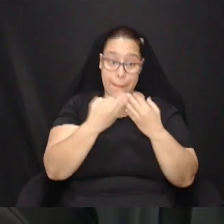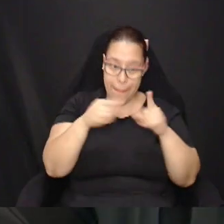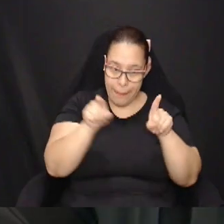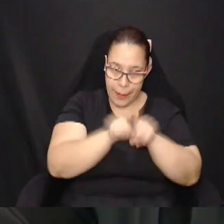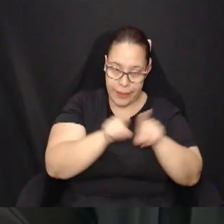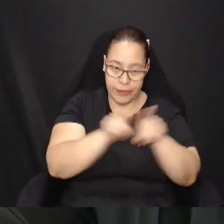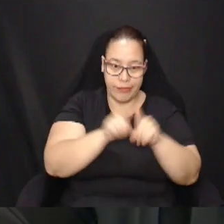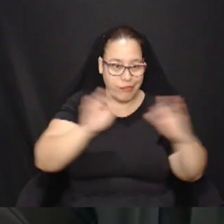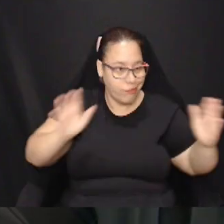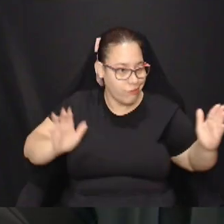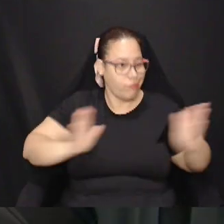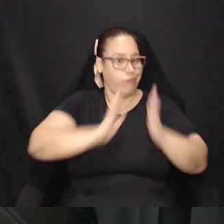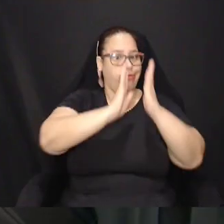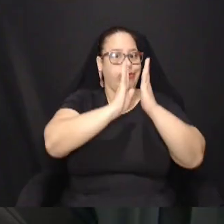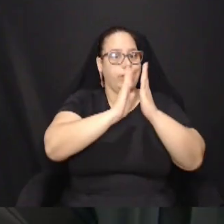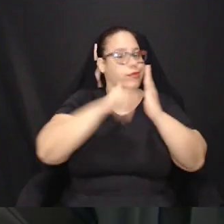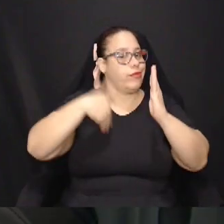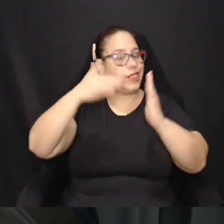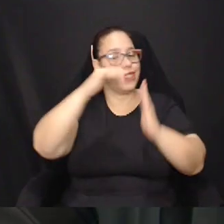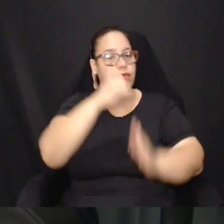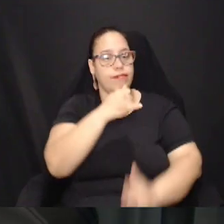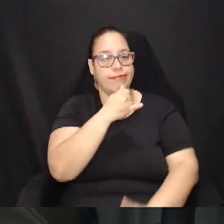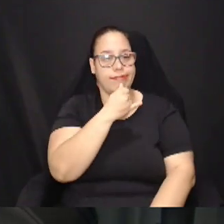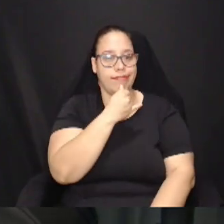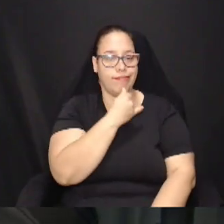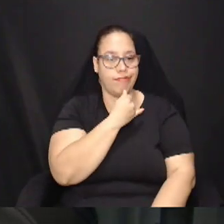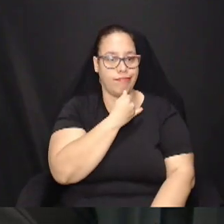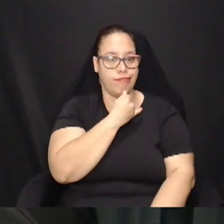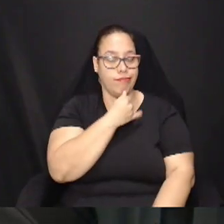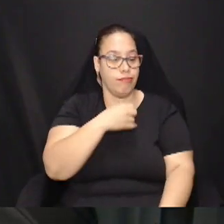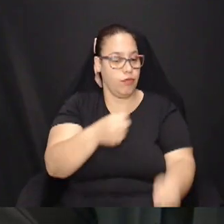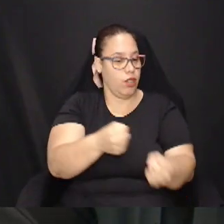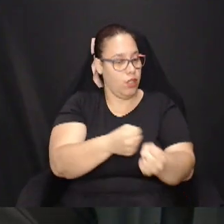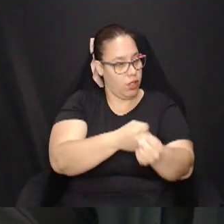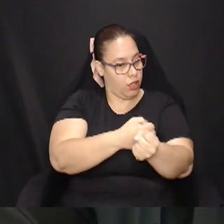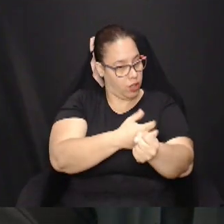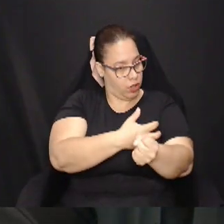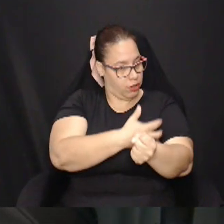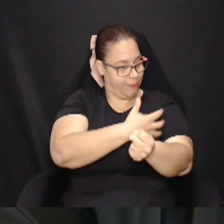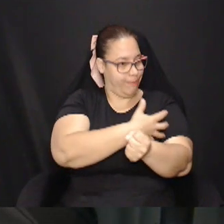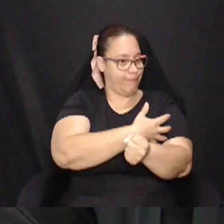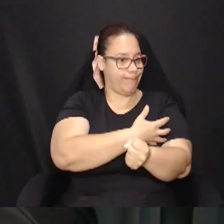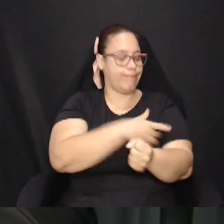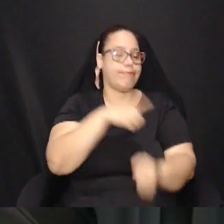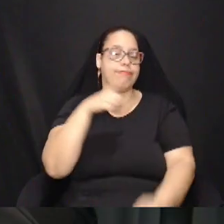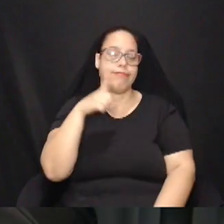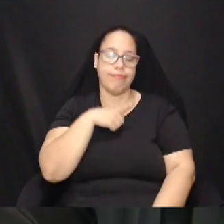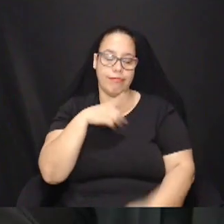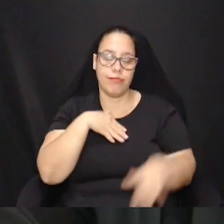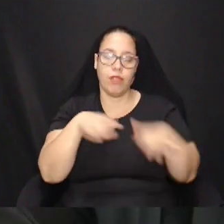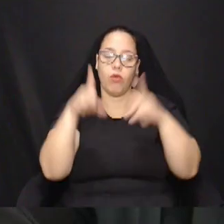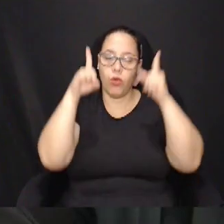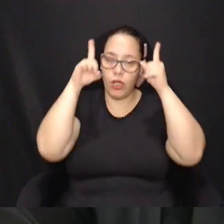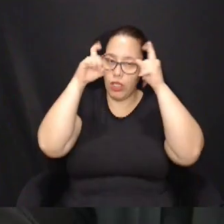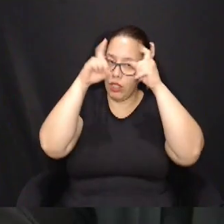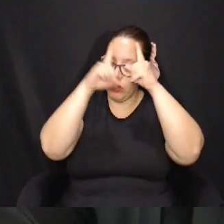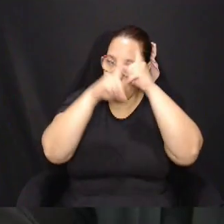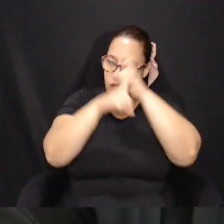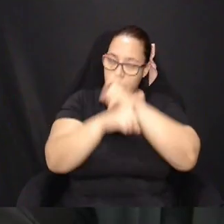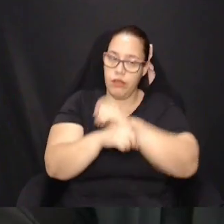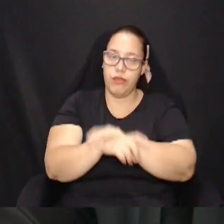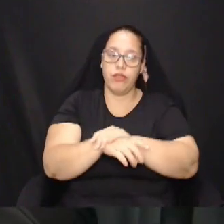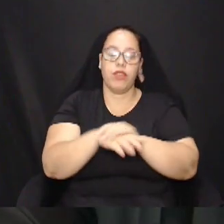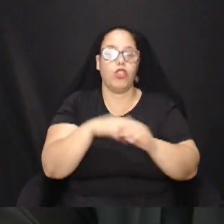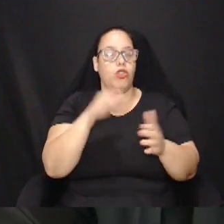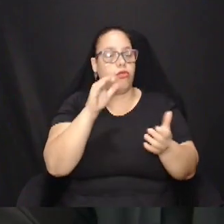muitas vezes um processo de luto. E que essas emoções vão oscilar e que vão existir momentos de muita dificuldade, seja para o casal ou seja para o